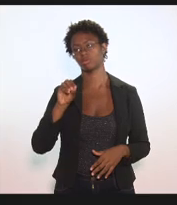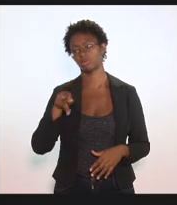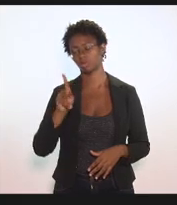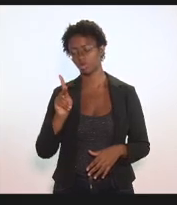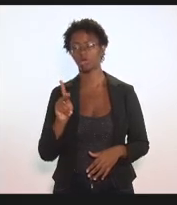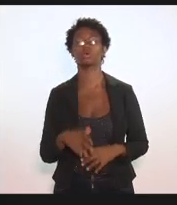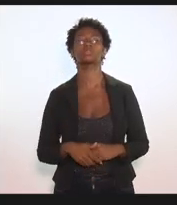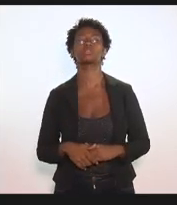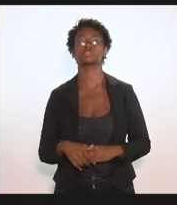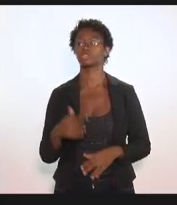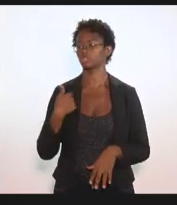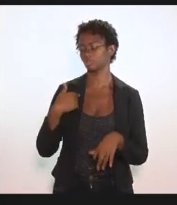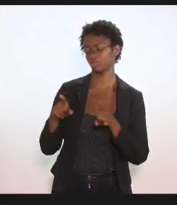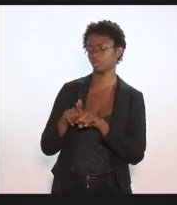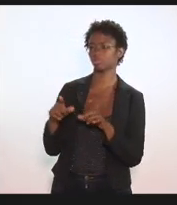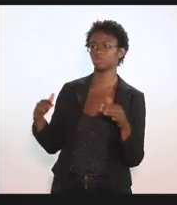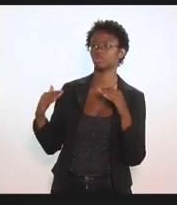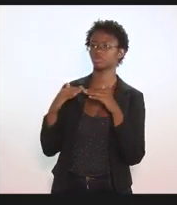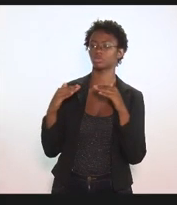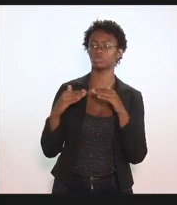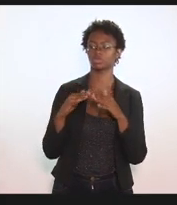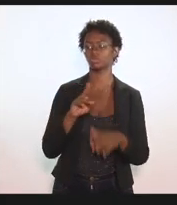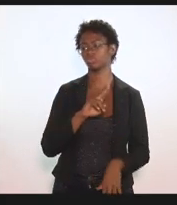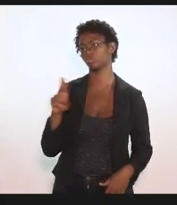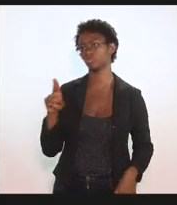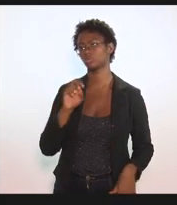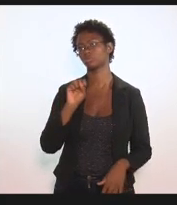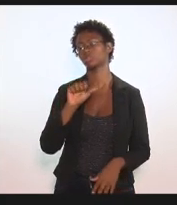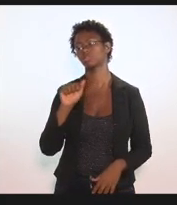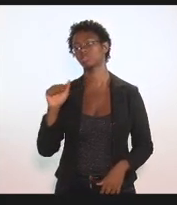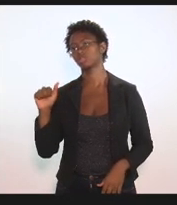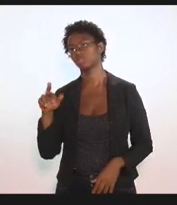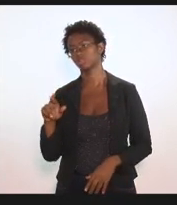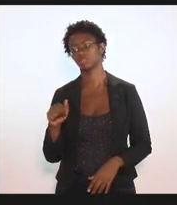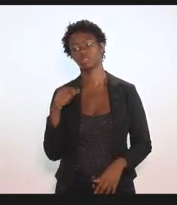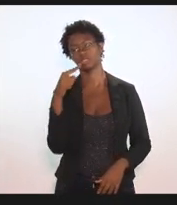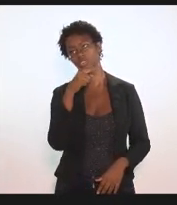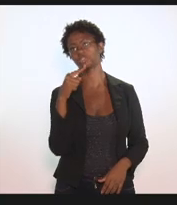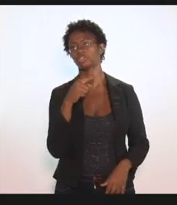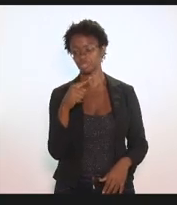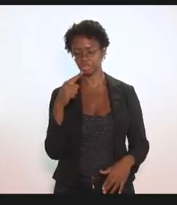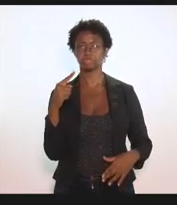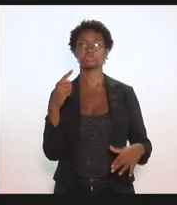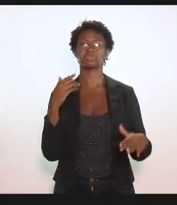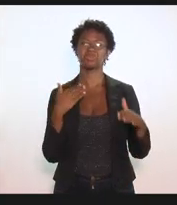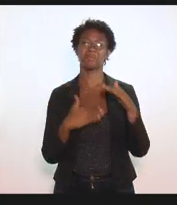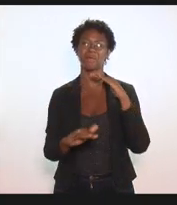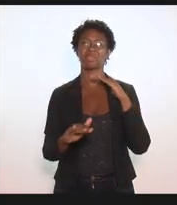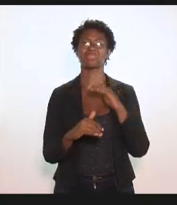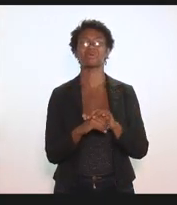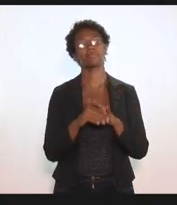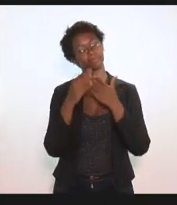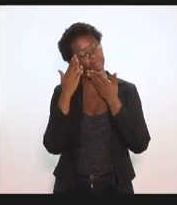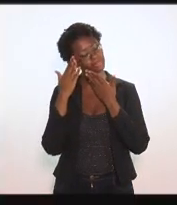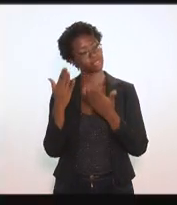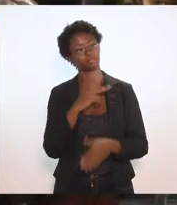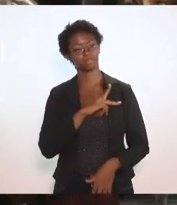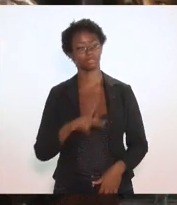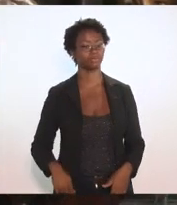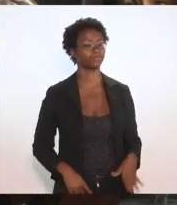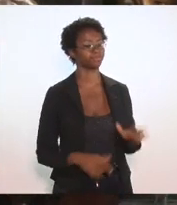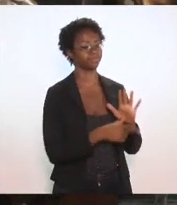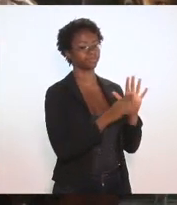totalmente favorável ao nome Saara dessa estação de metrô. Obrigado, presidente. Eu, antes de passar